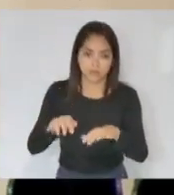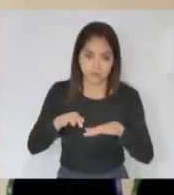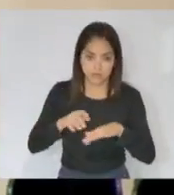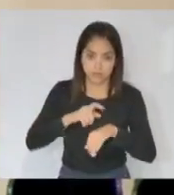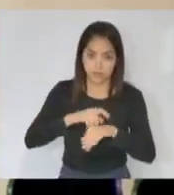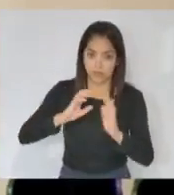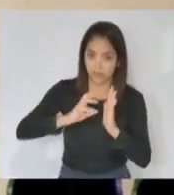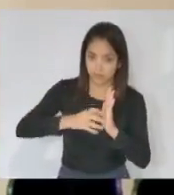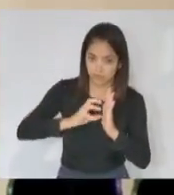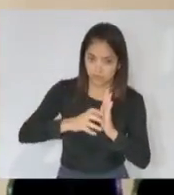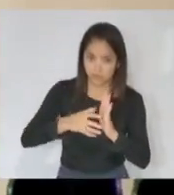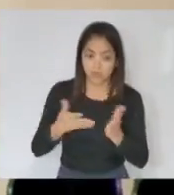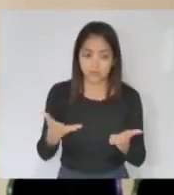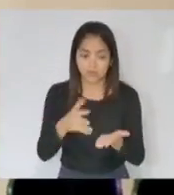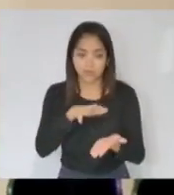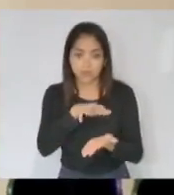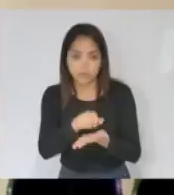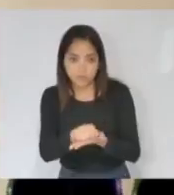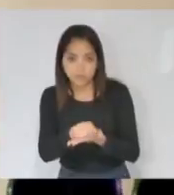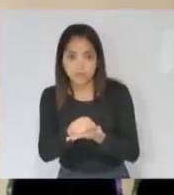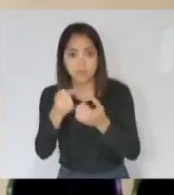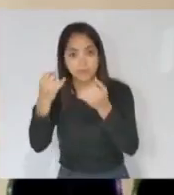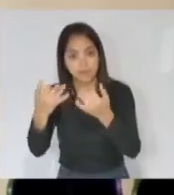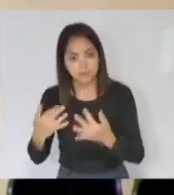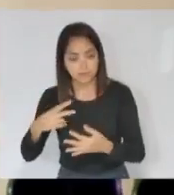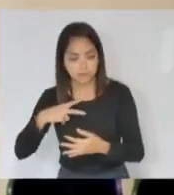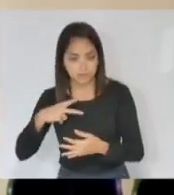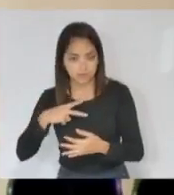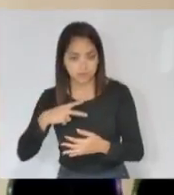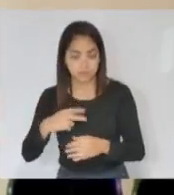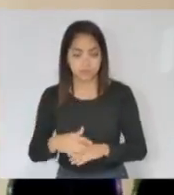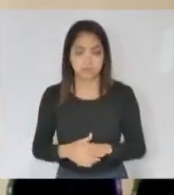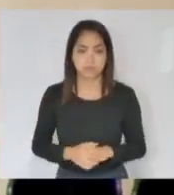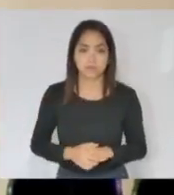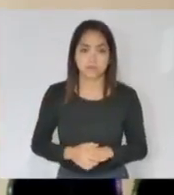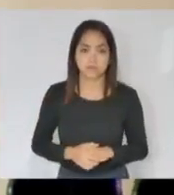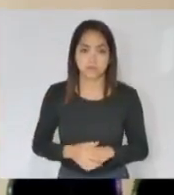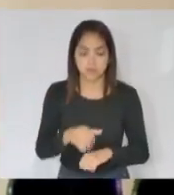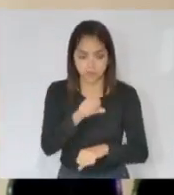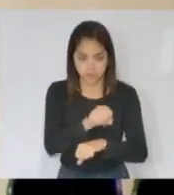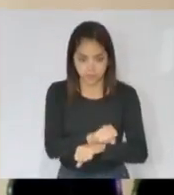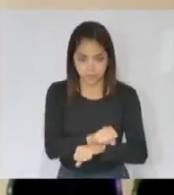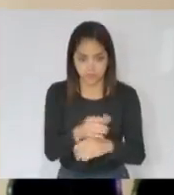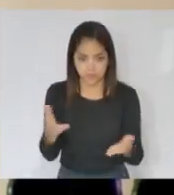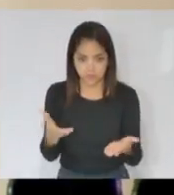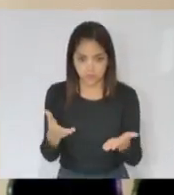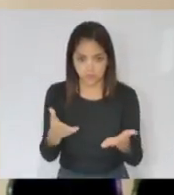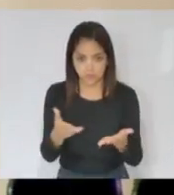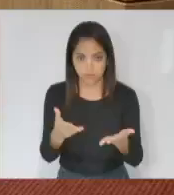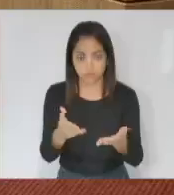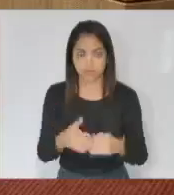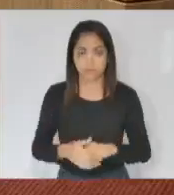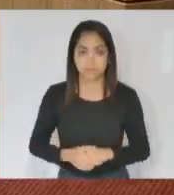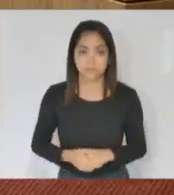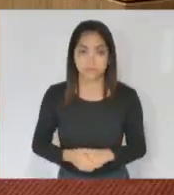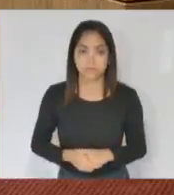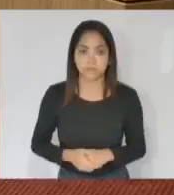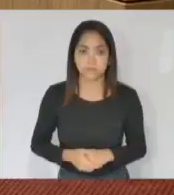inscrições ficam valendo para explicações pessoais, deputado Ismael. Está suspensa a sessão até às 15 horas.